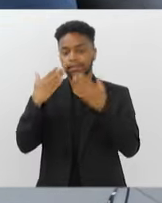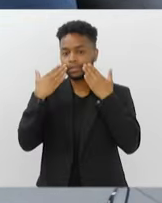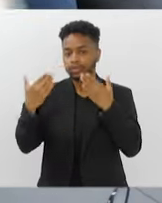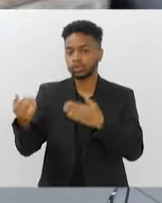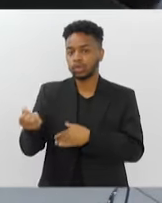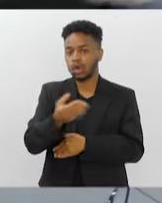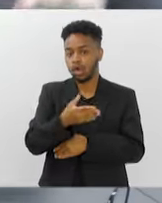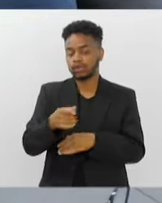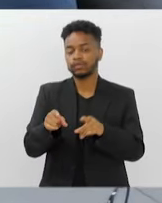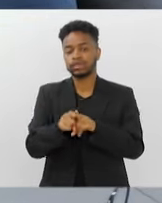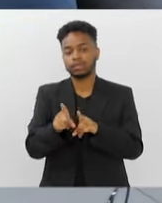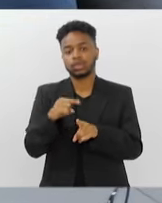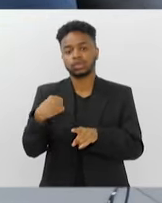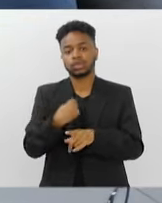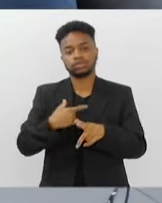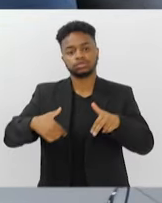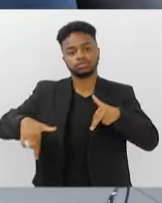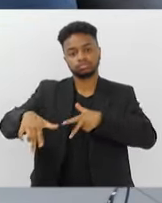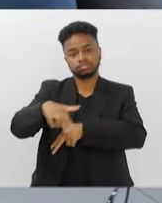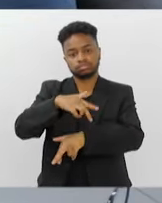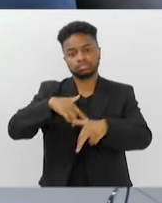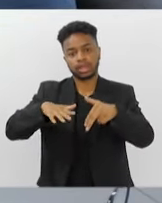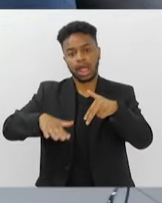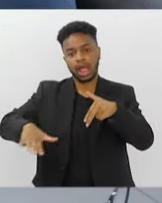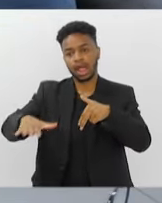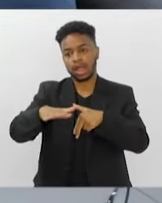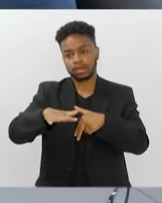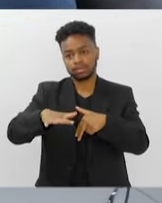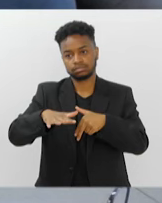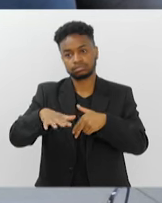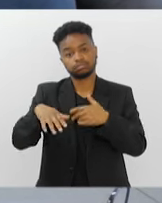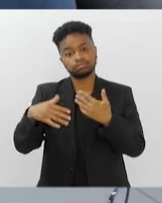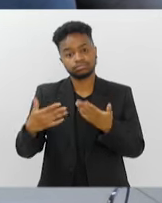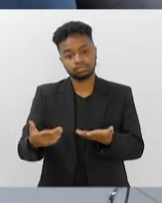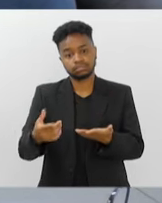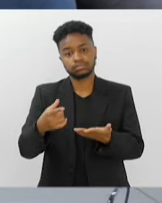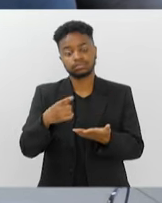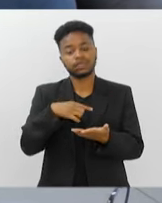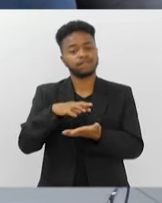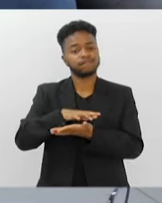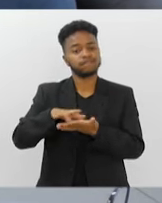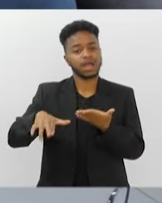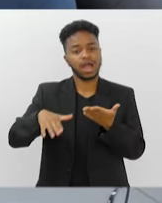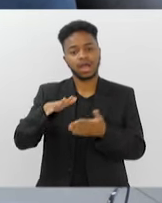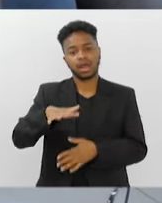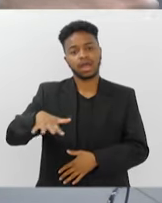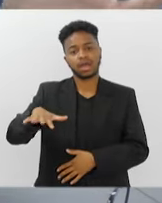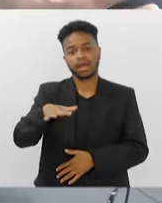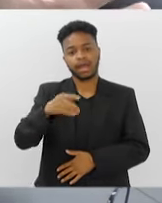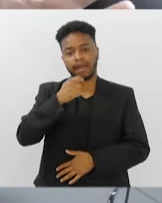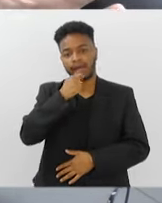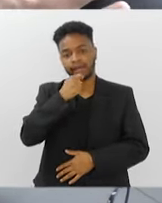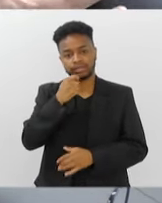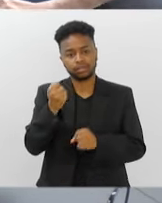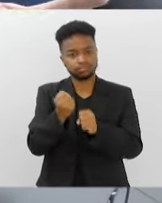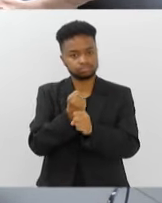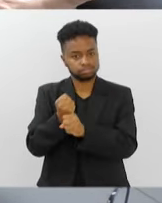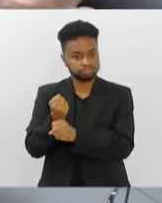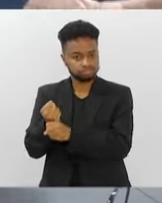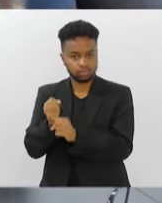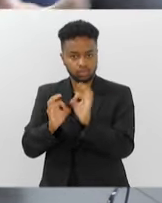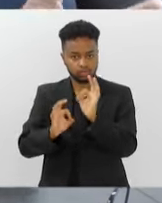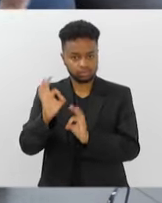nós circulamos por toda a área eh diversas áreas ainda umas em construção